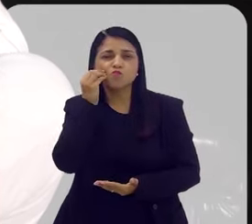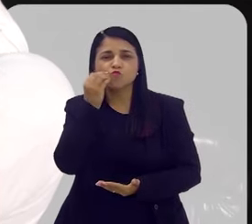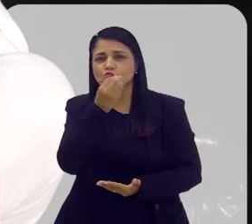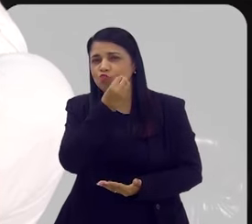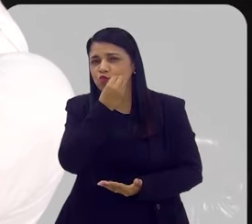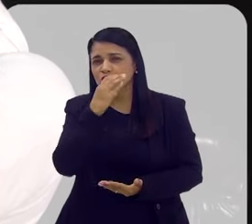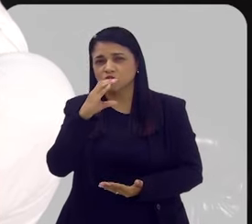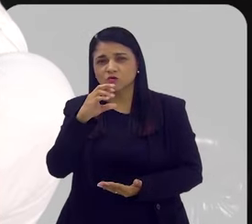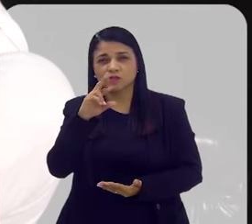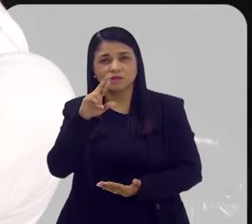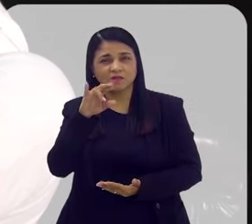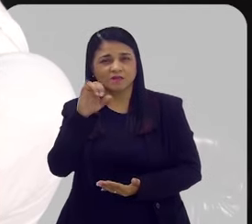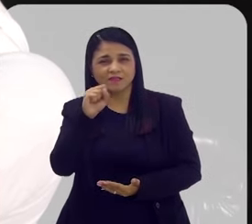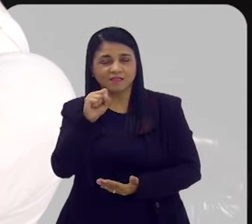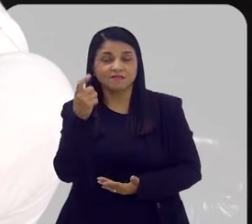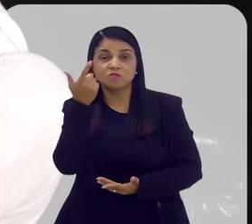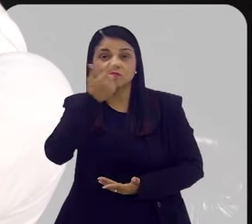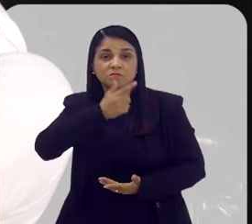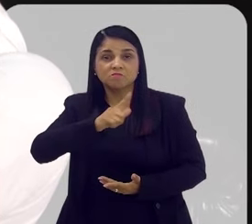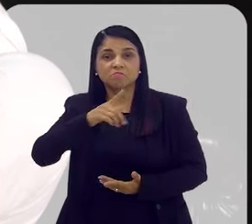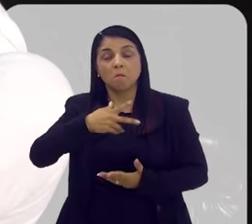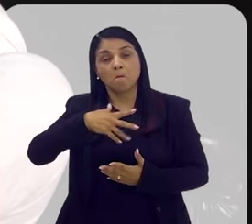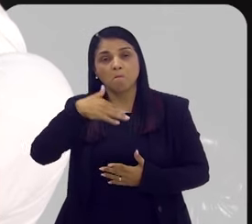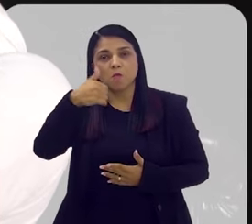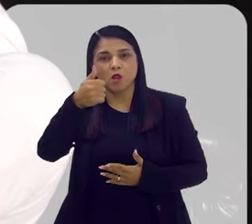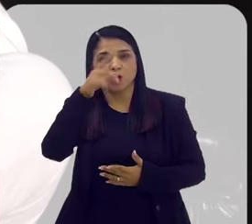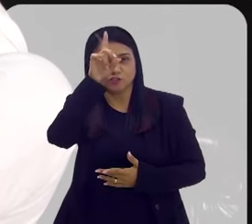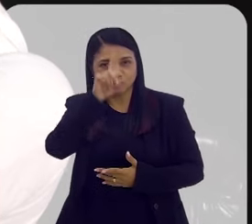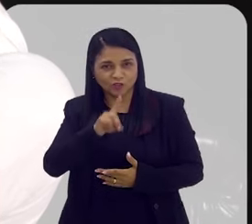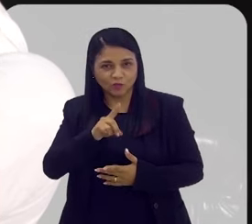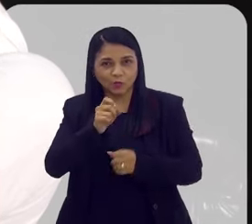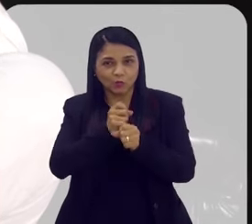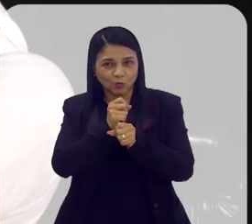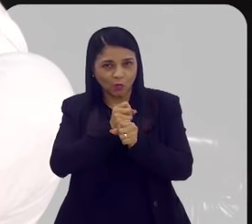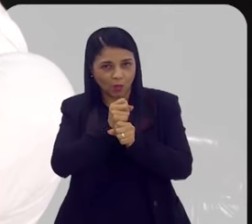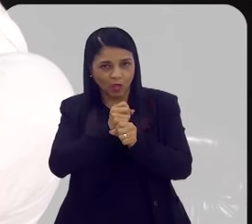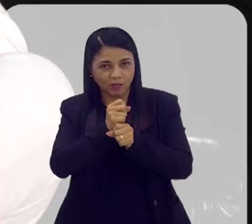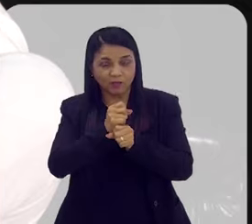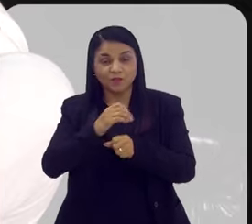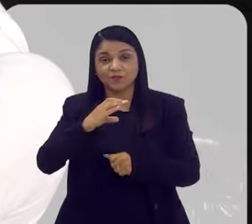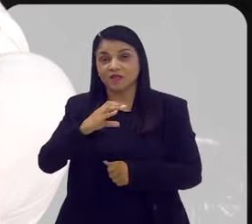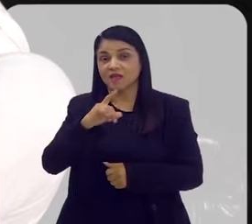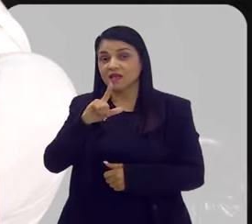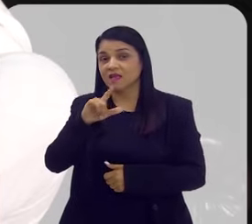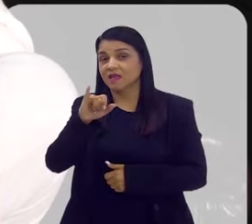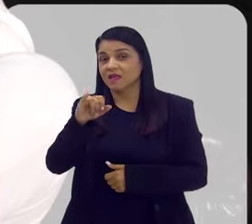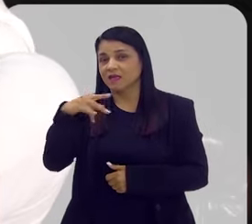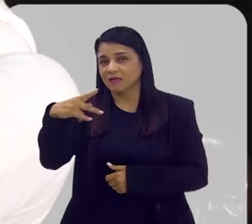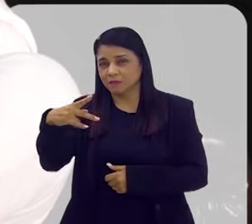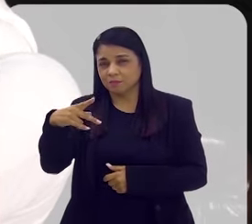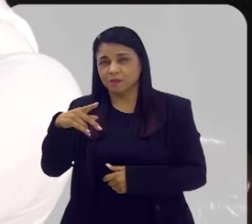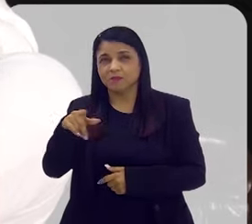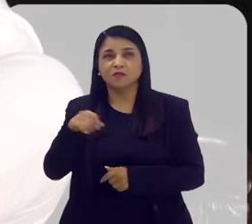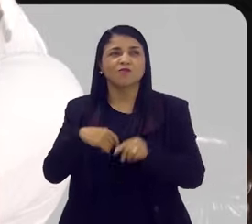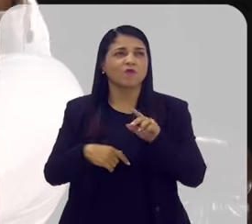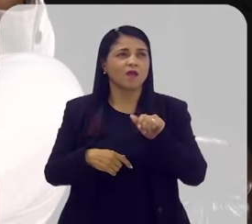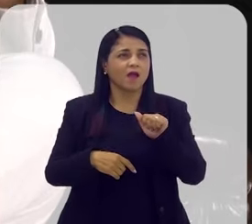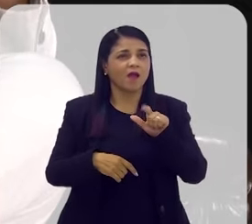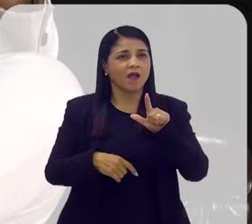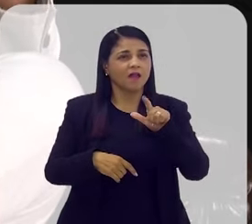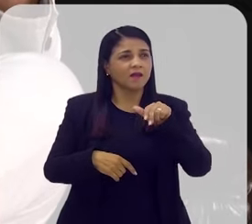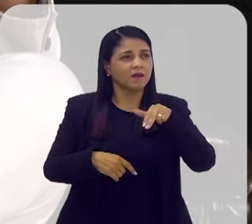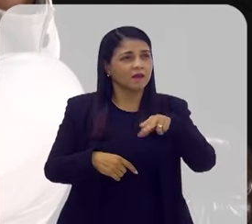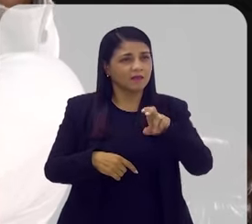mandar um beijo para a Cris, porque eu ganhei como melhor diretor do ano, produzindo o clipe dela, Bom É Ser... Não, Bom Ser Criança foi Aline